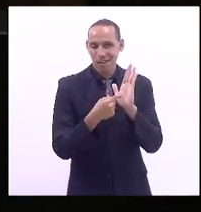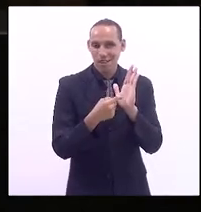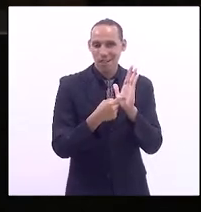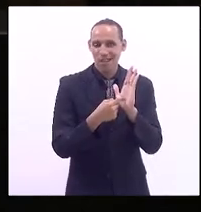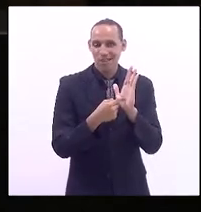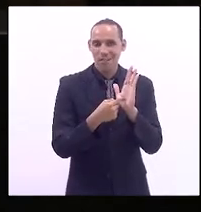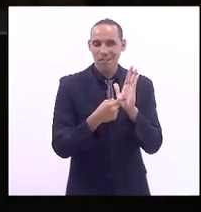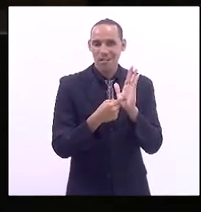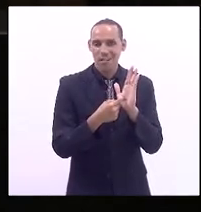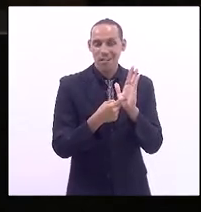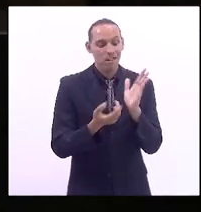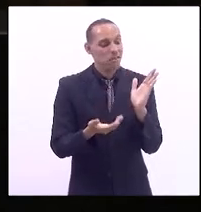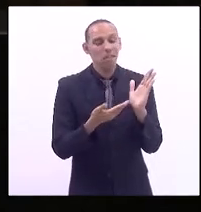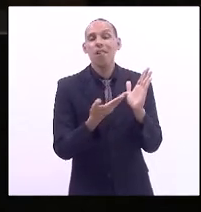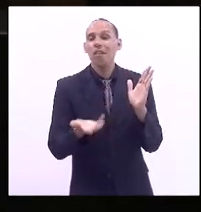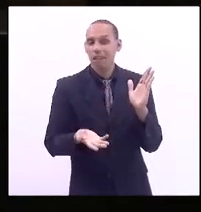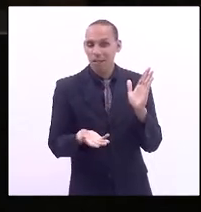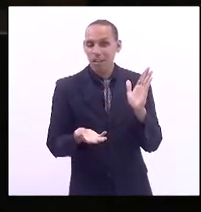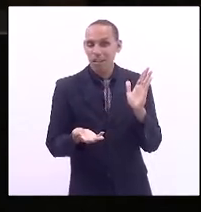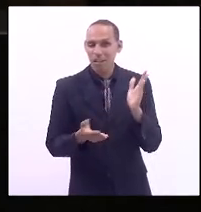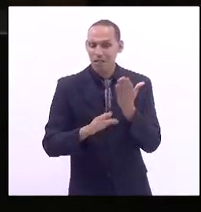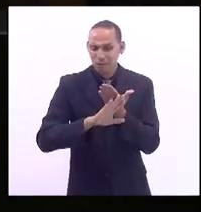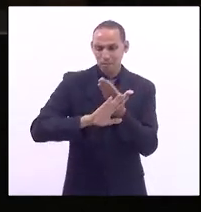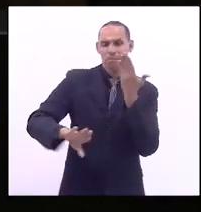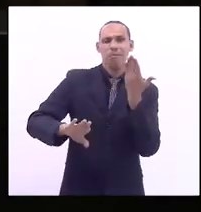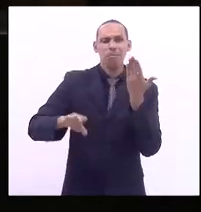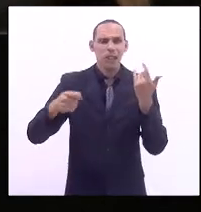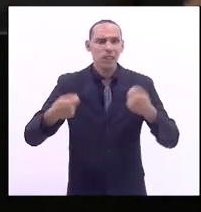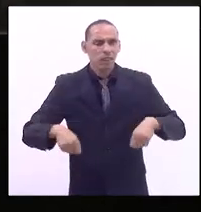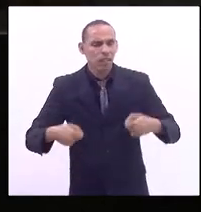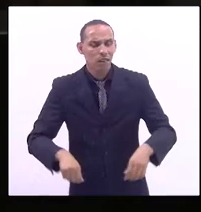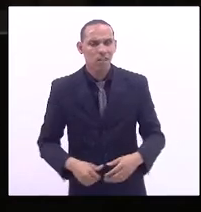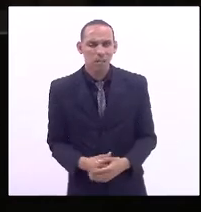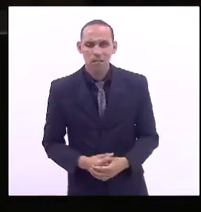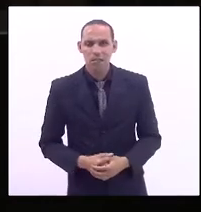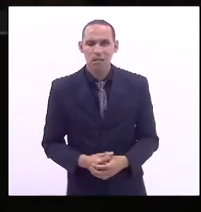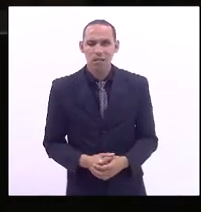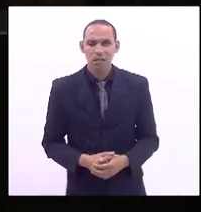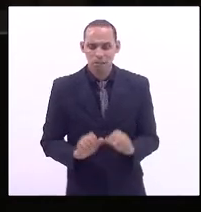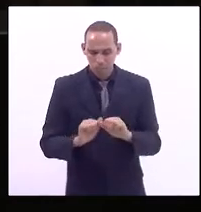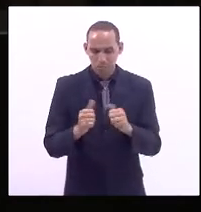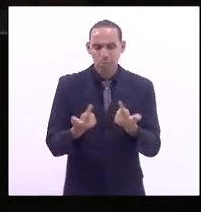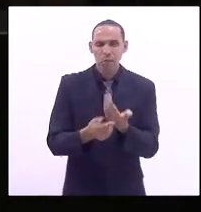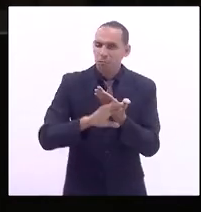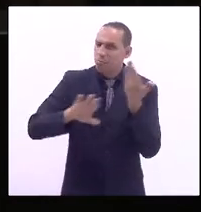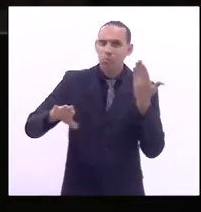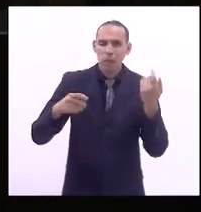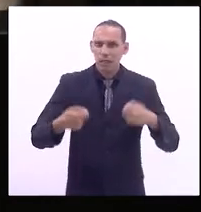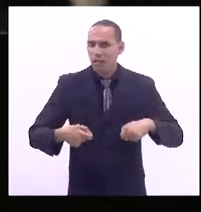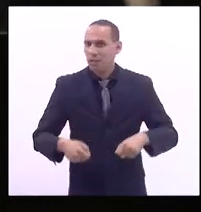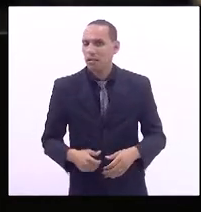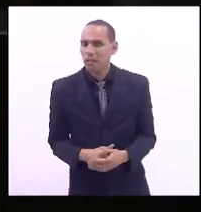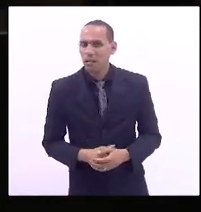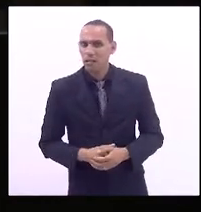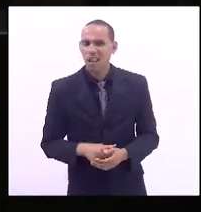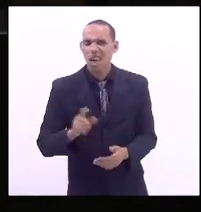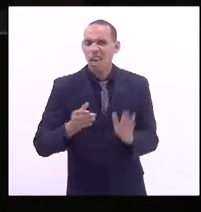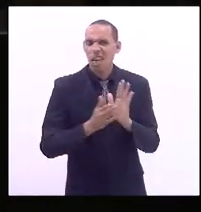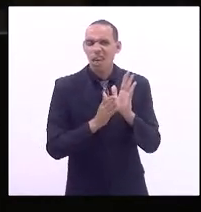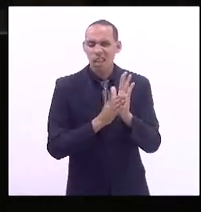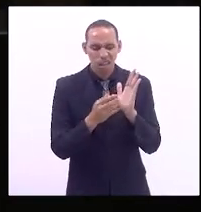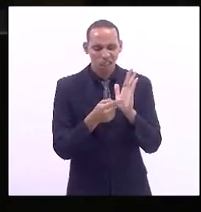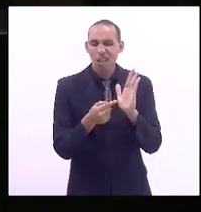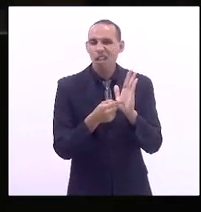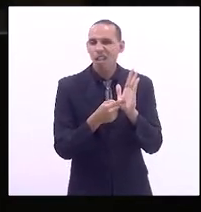ela deve ser rejeitada pela essa Assembleia Legislativa é uma